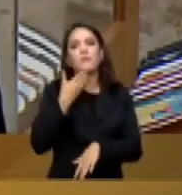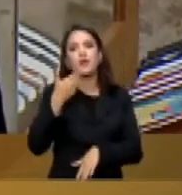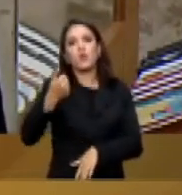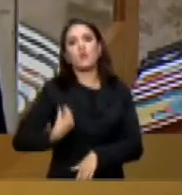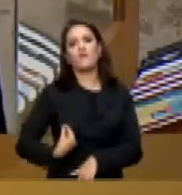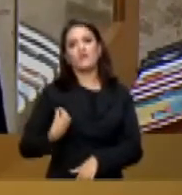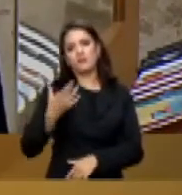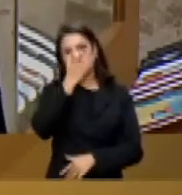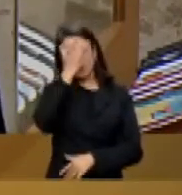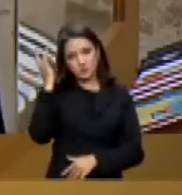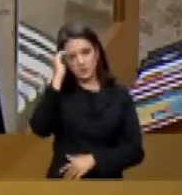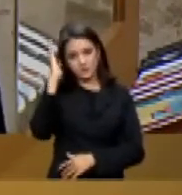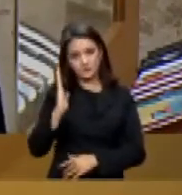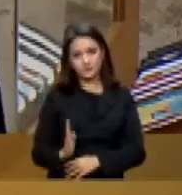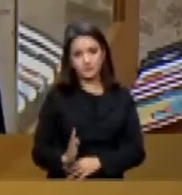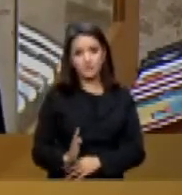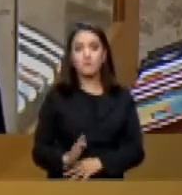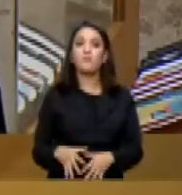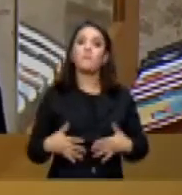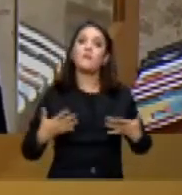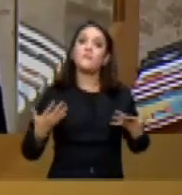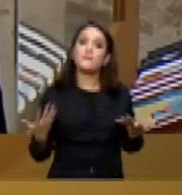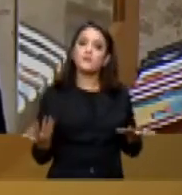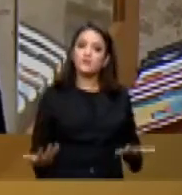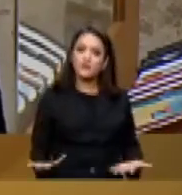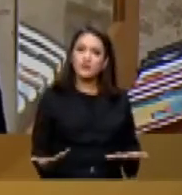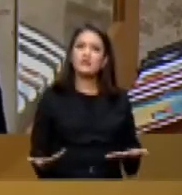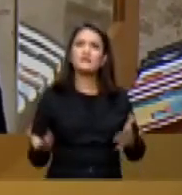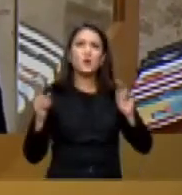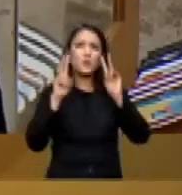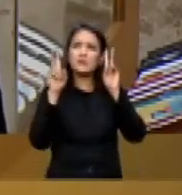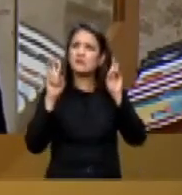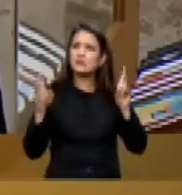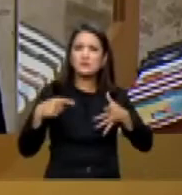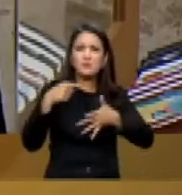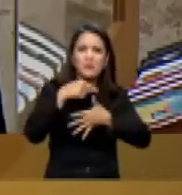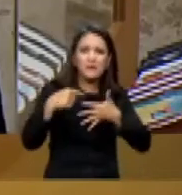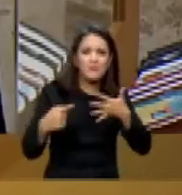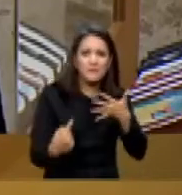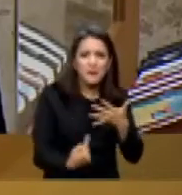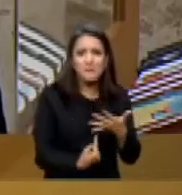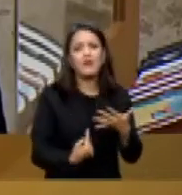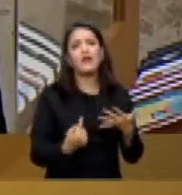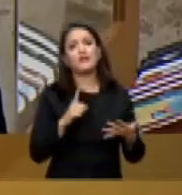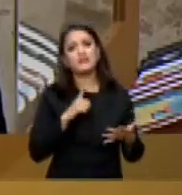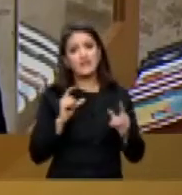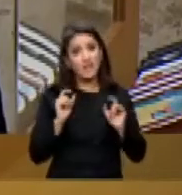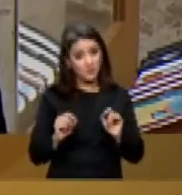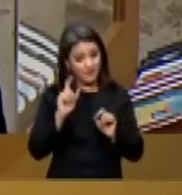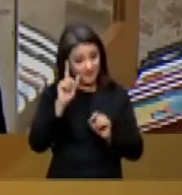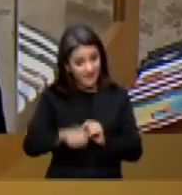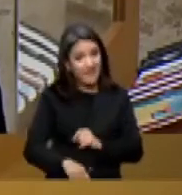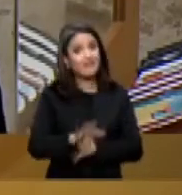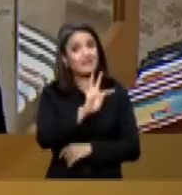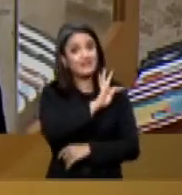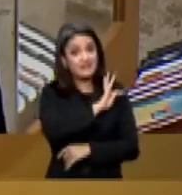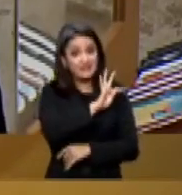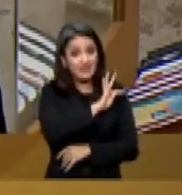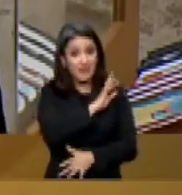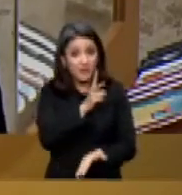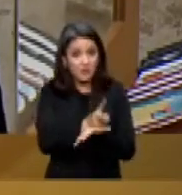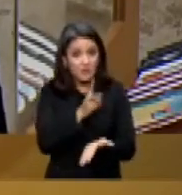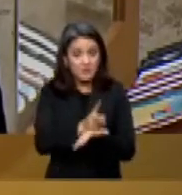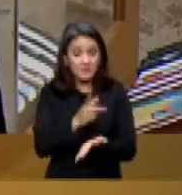cidadão brasileiro. As questões em derredor do saneamento básico são de alta especialização técnica e